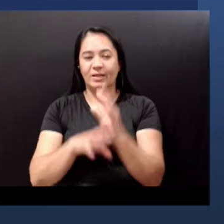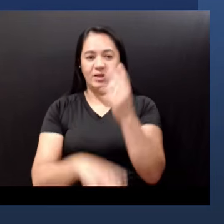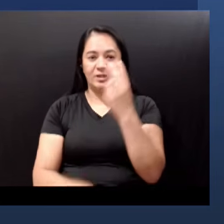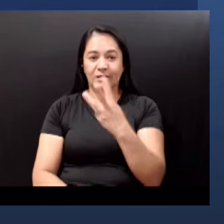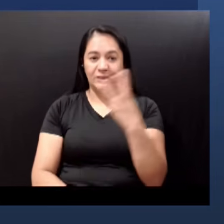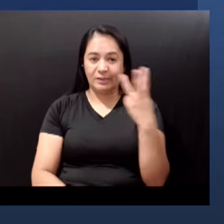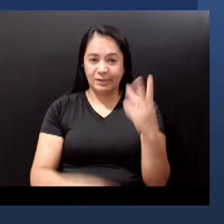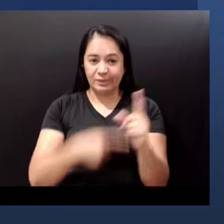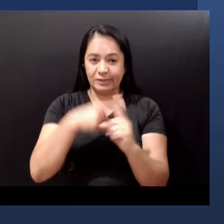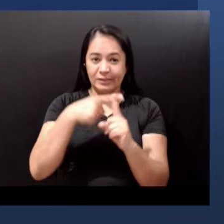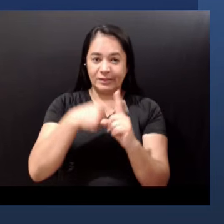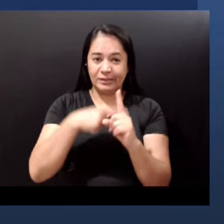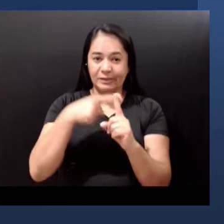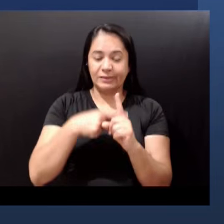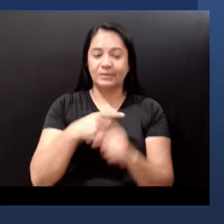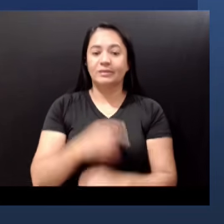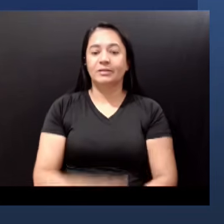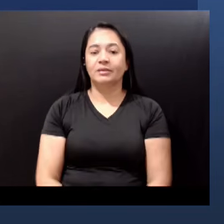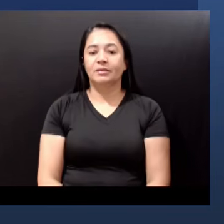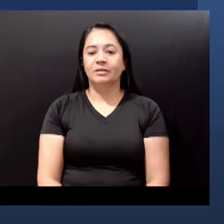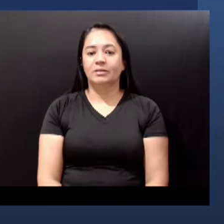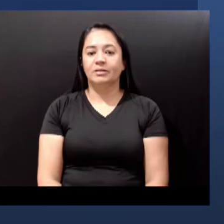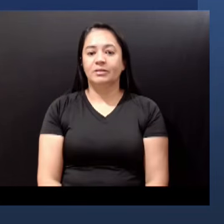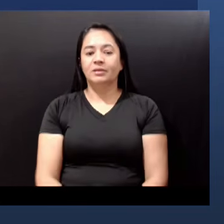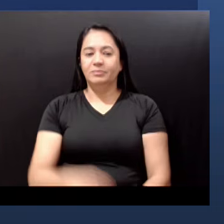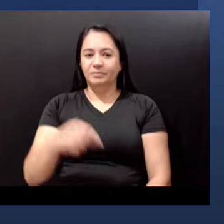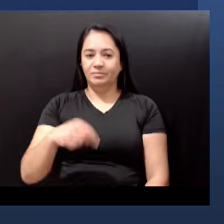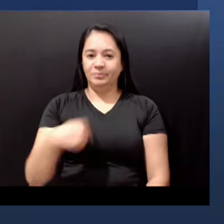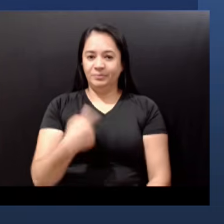aos 33 aqui na nossa cidade.